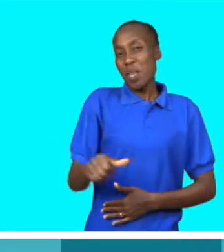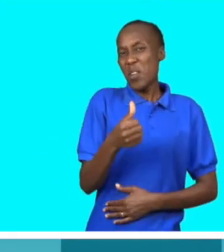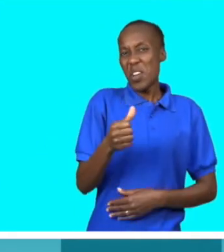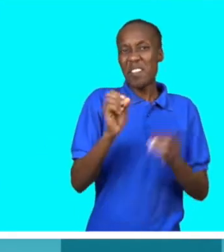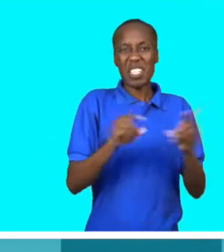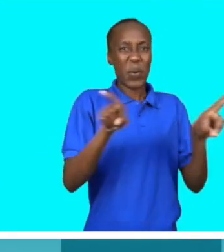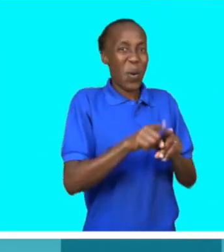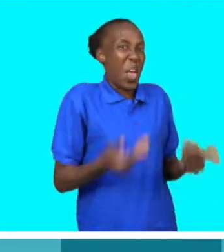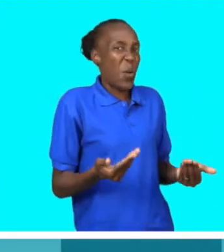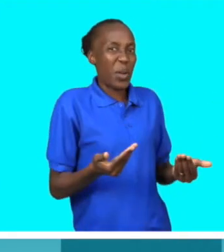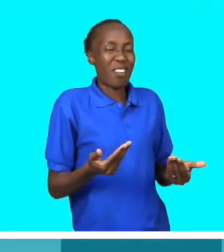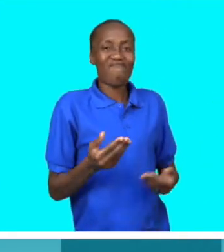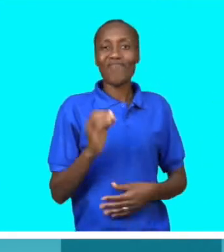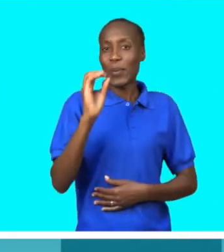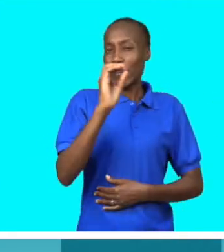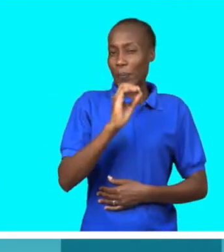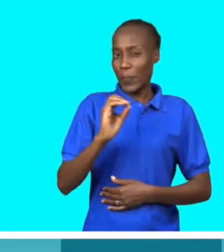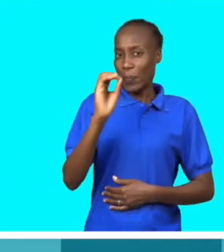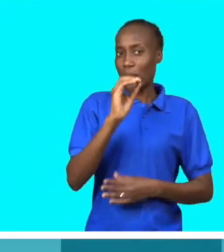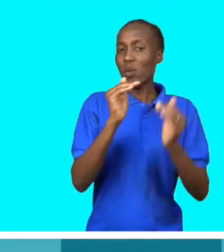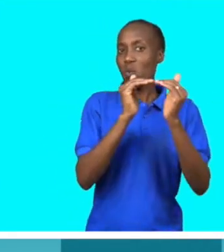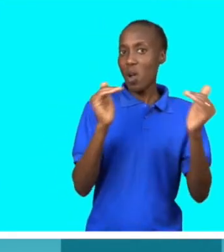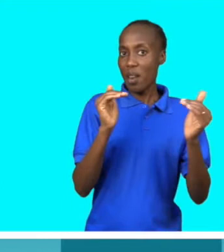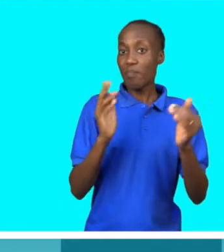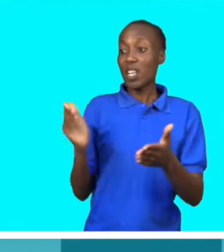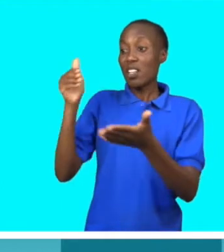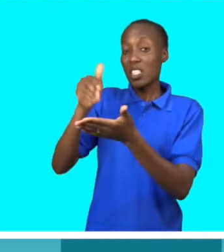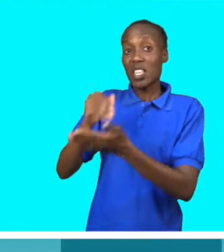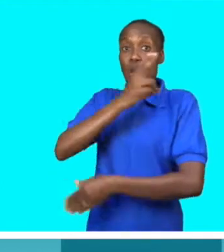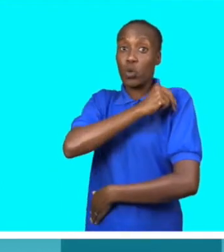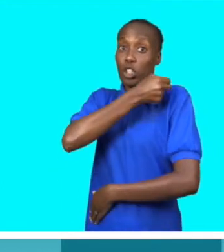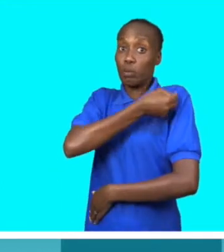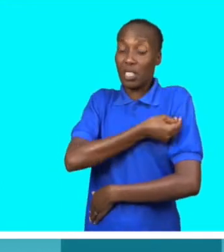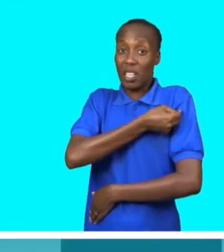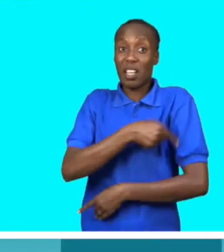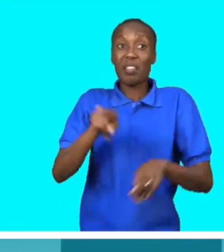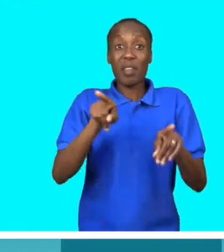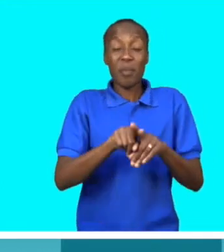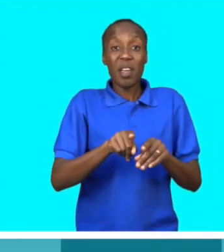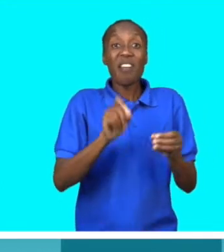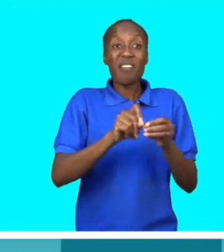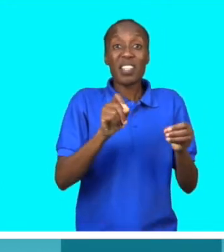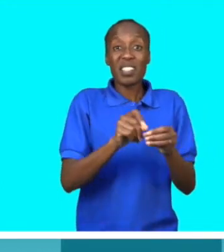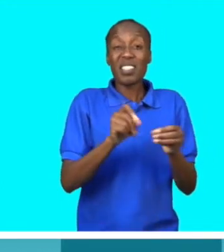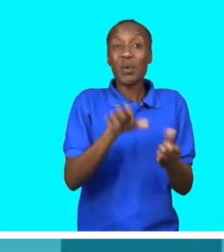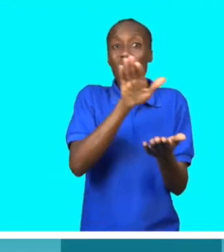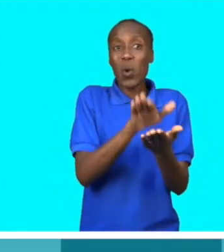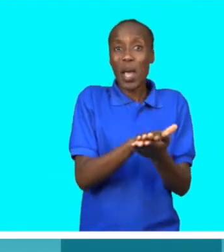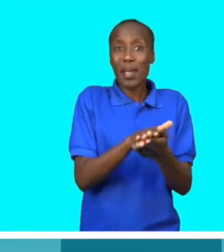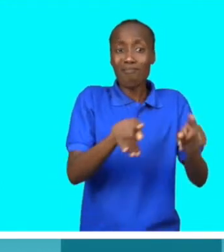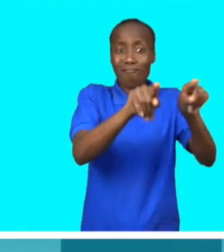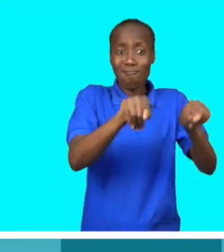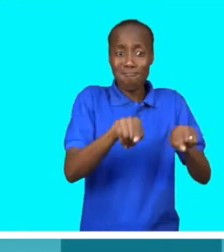nessas condições em que eu estava. Então, chegado ao hospital também, o cuidado que eu tive de tirar da Marquesa para a Marquesa do hospital, quer